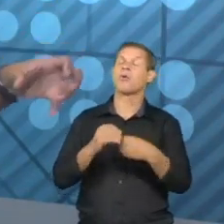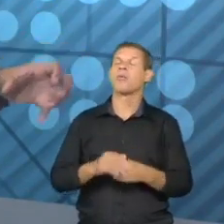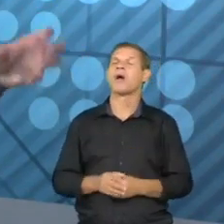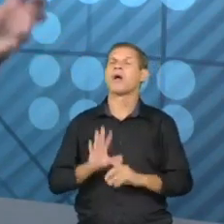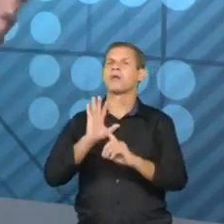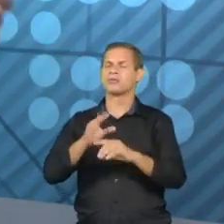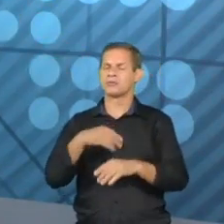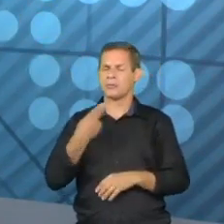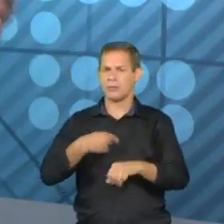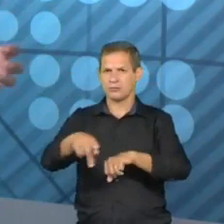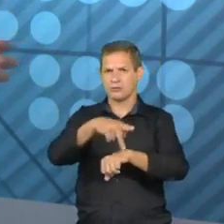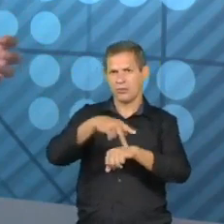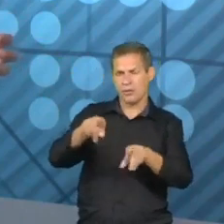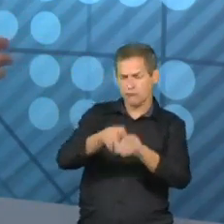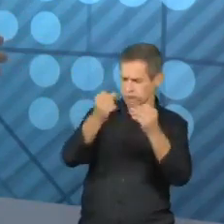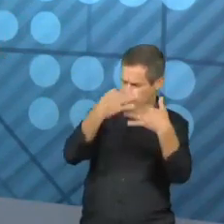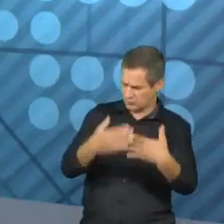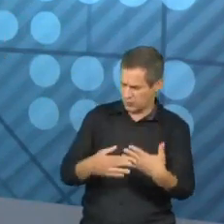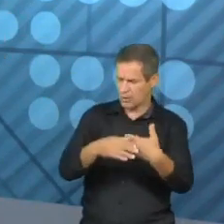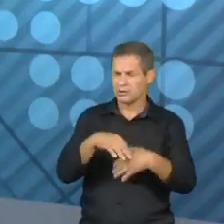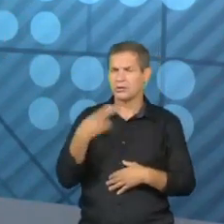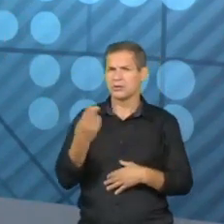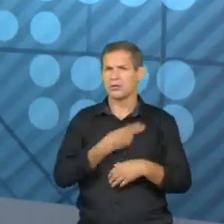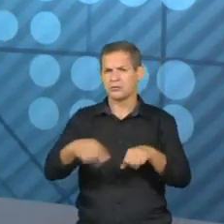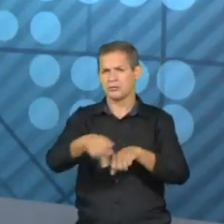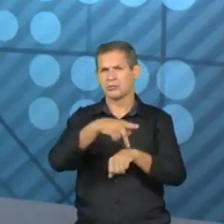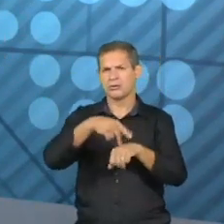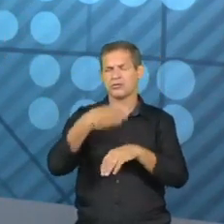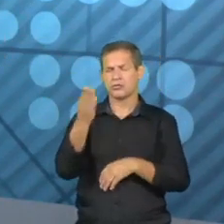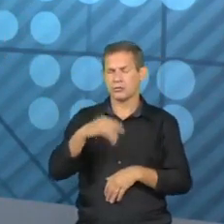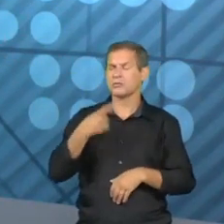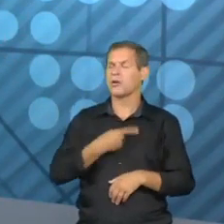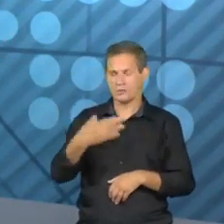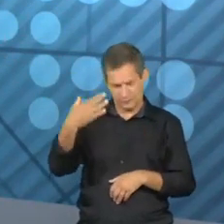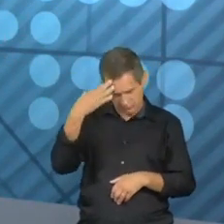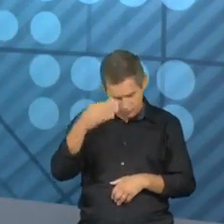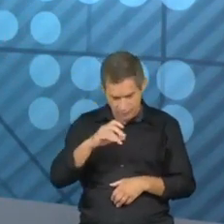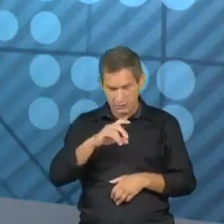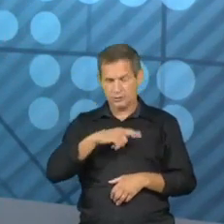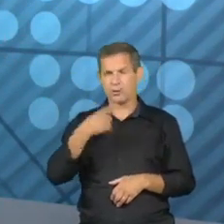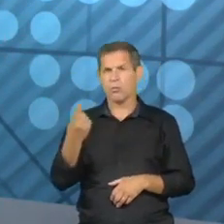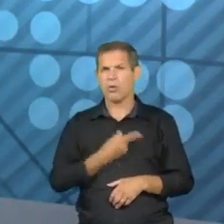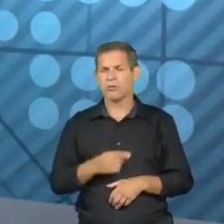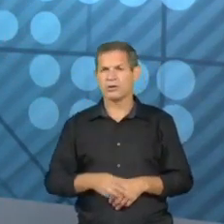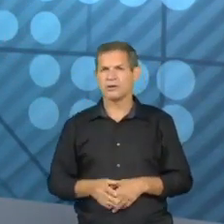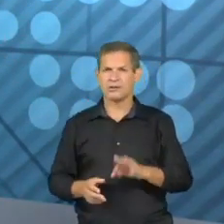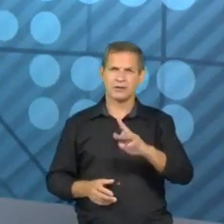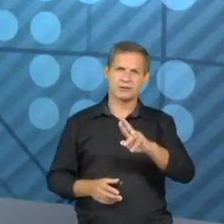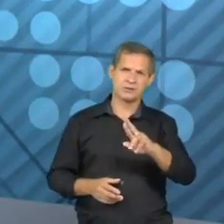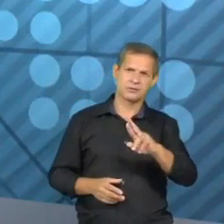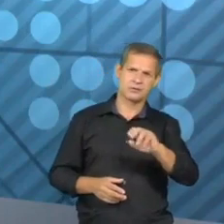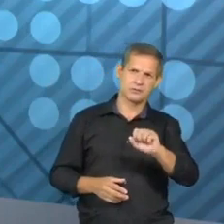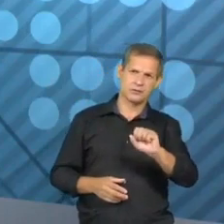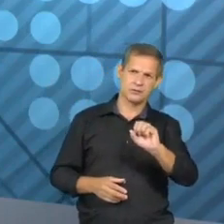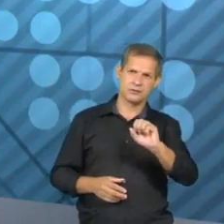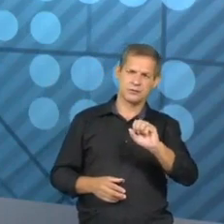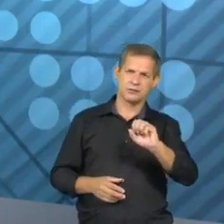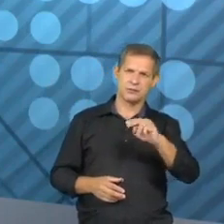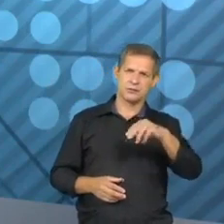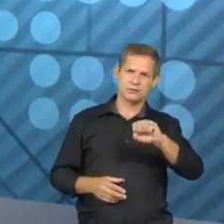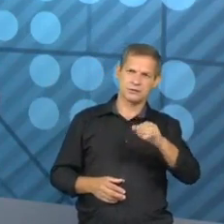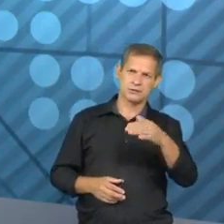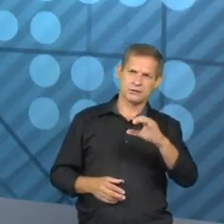nosso país, como ela pode ser explicada aqui no Brasil. A gente sabe que o que nós temos de transição demográfica aqui no